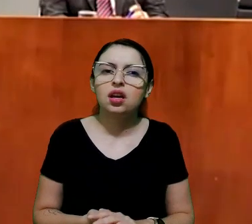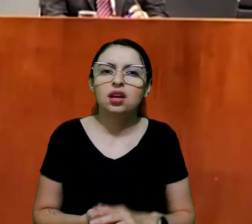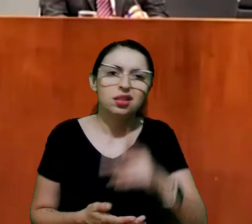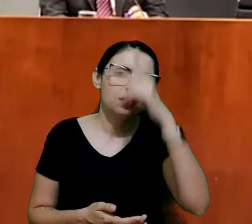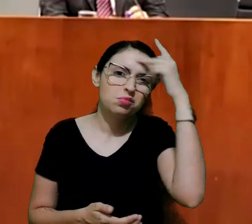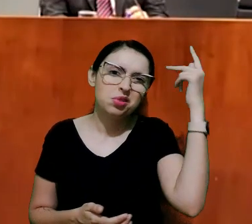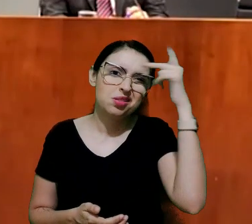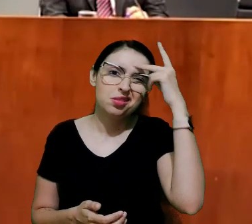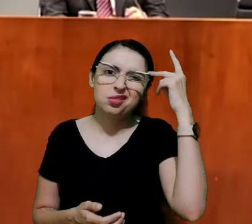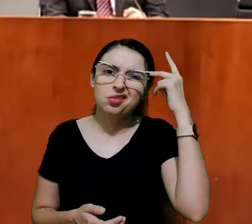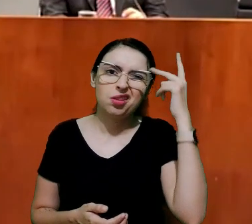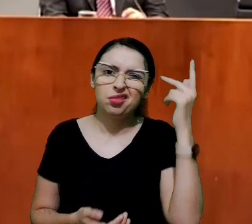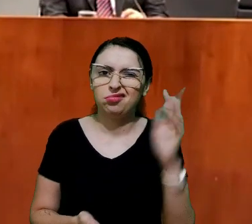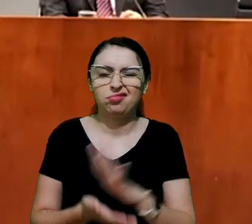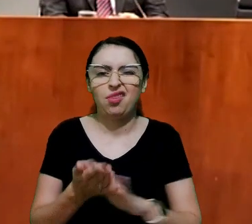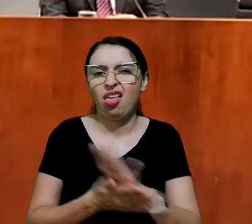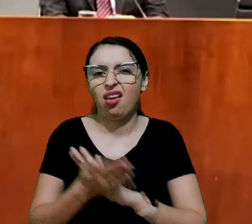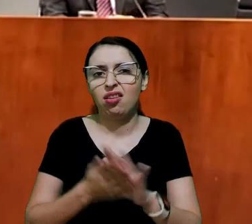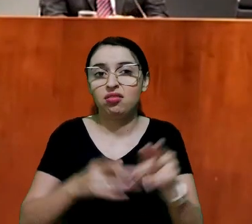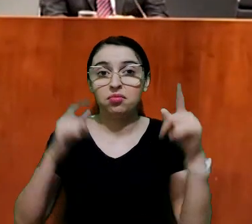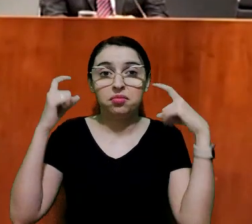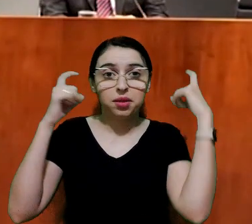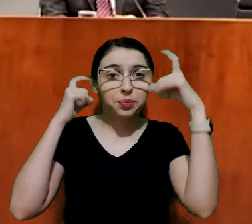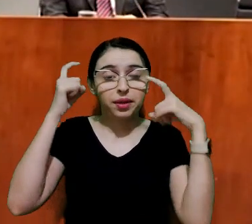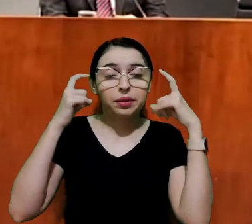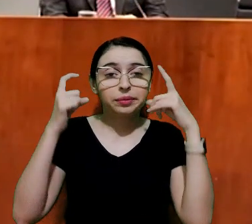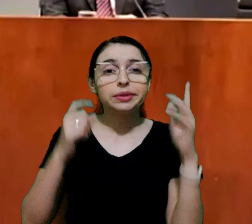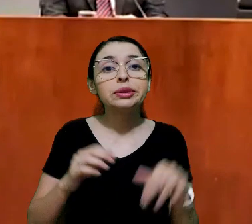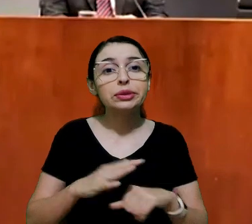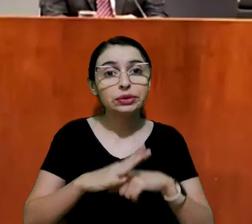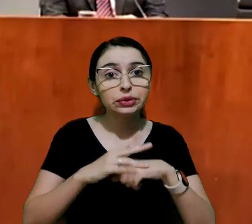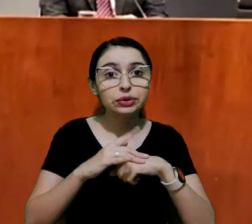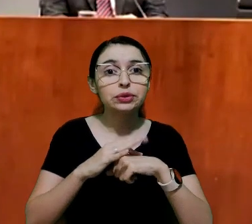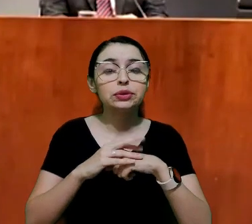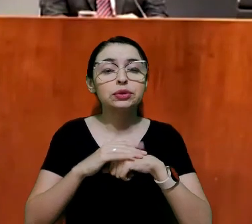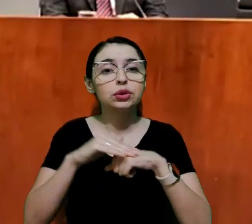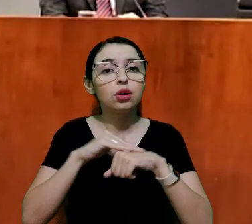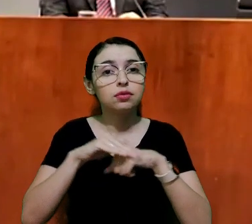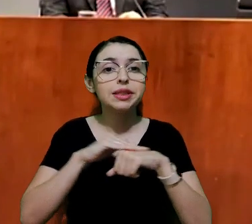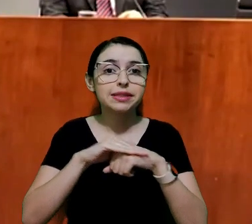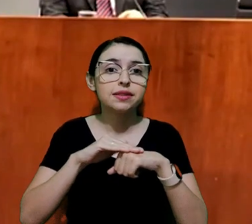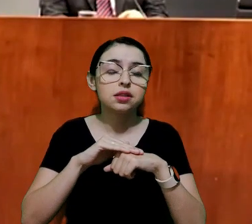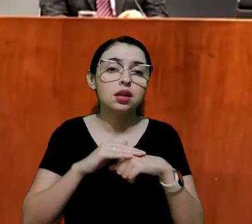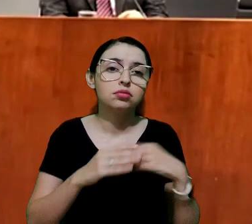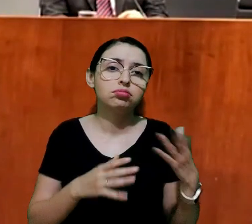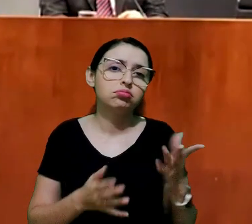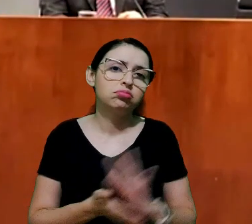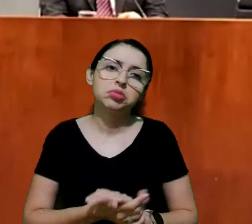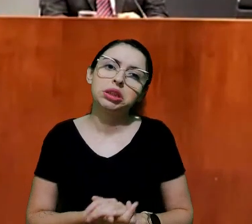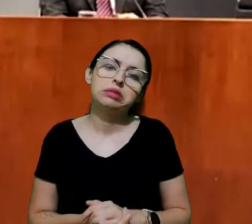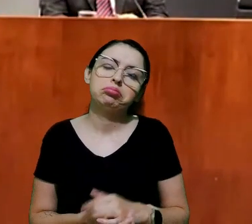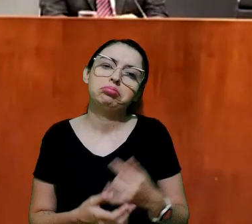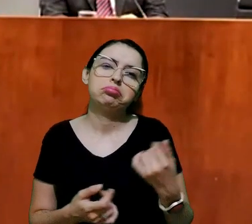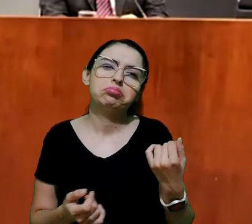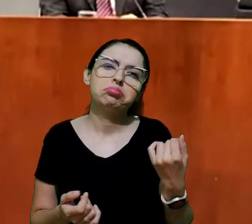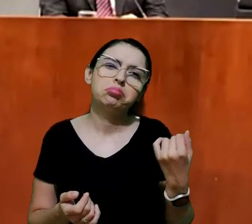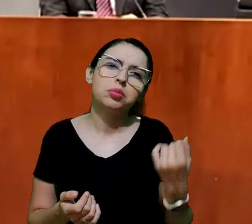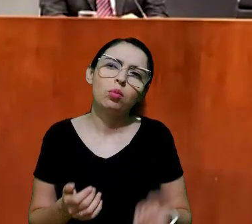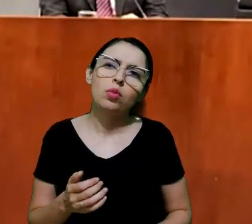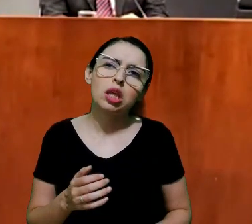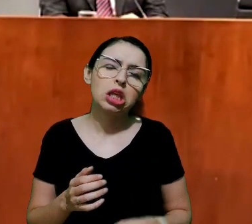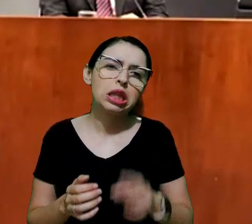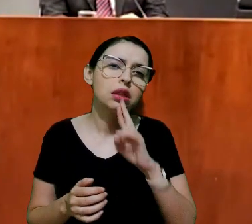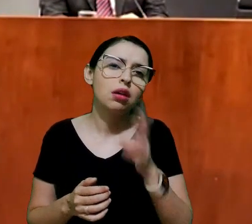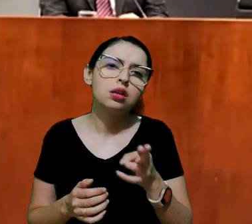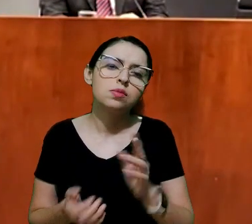isso. Isso que nós estamos conversando aqui é algo que não terá nenhum efeito. O que eu estou dizendo